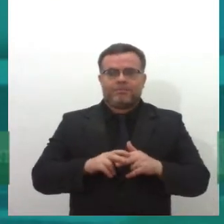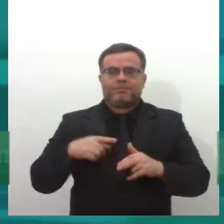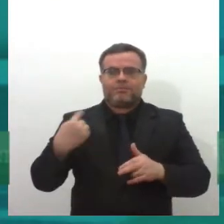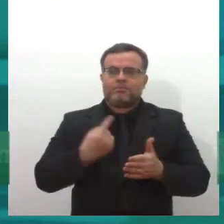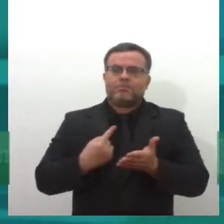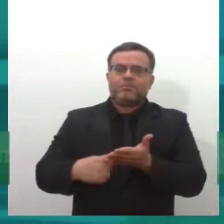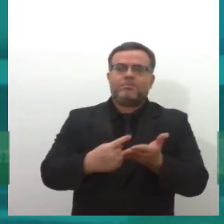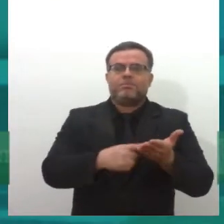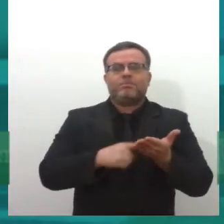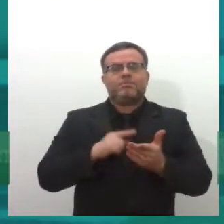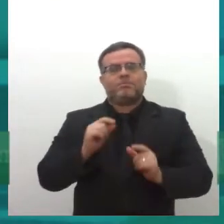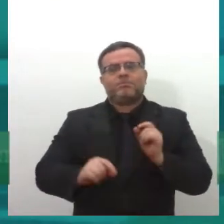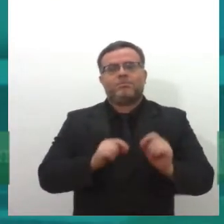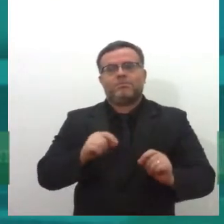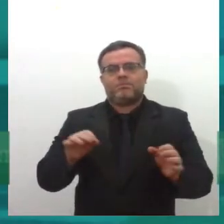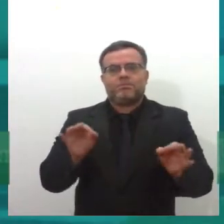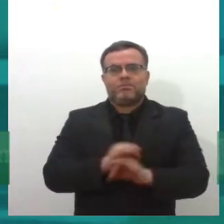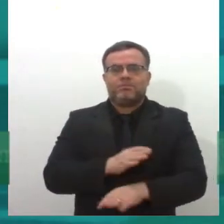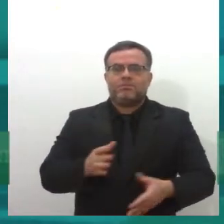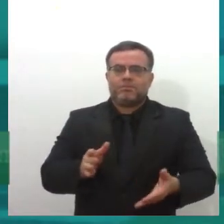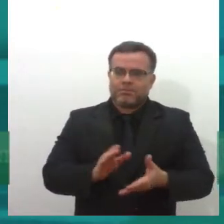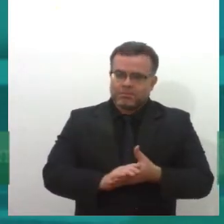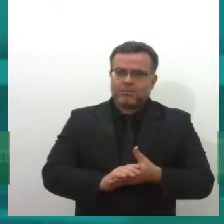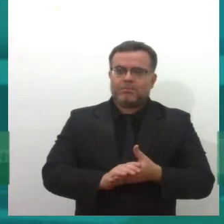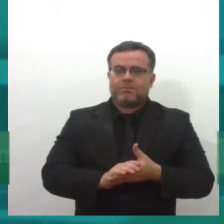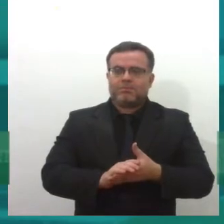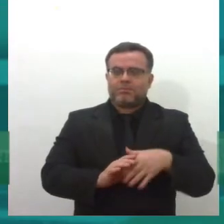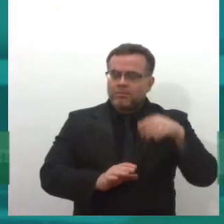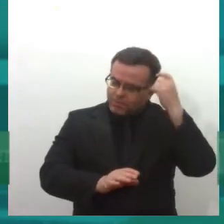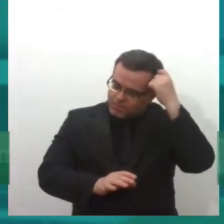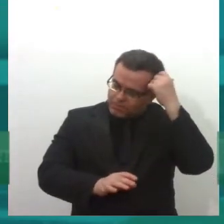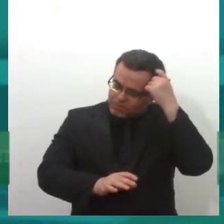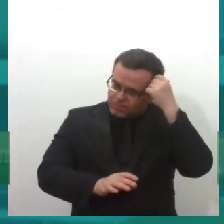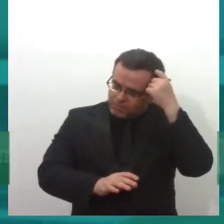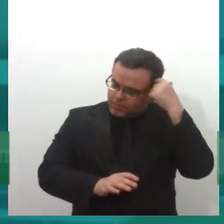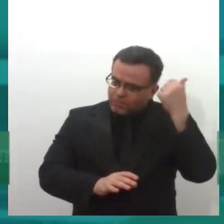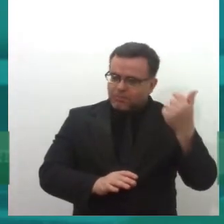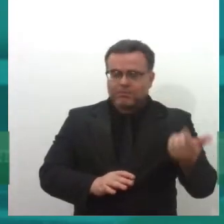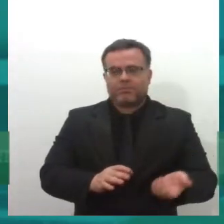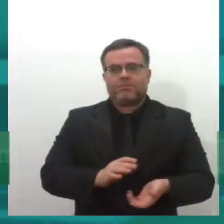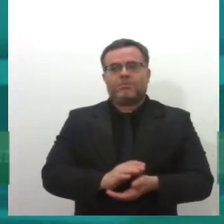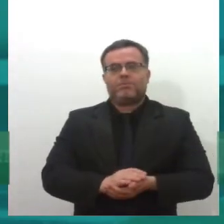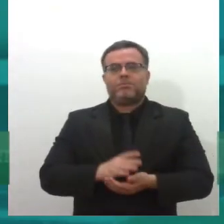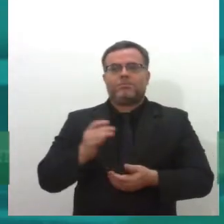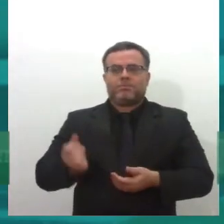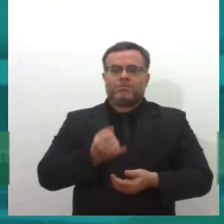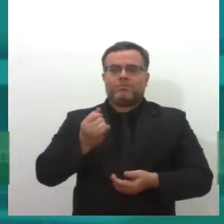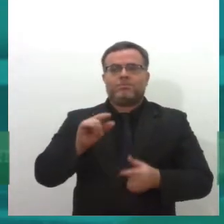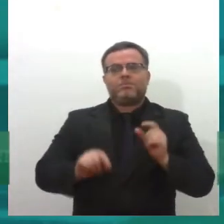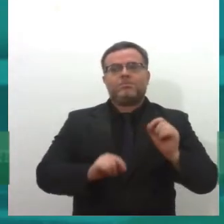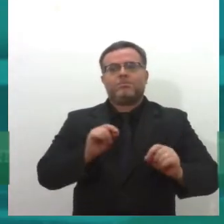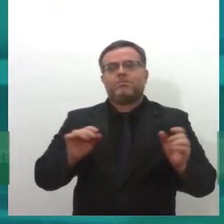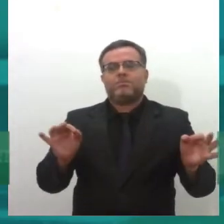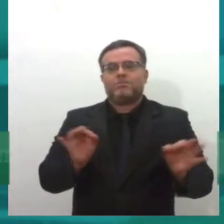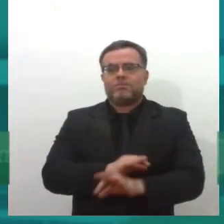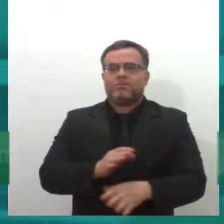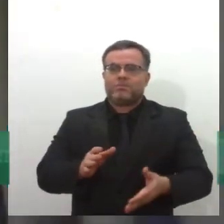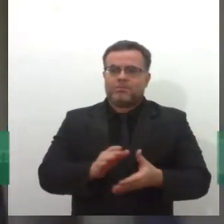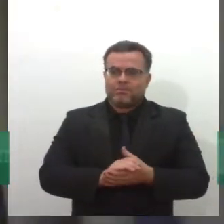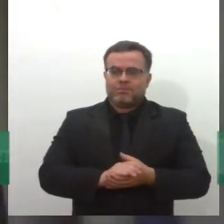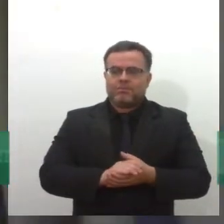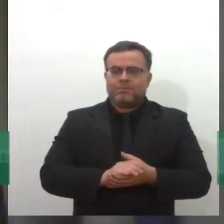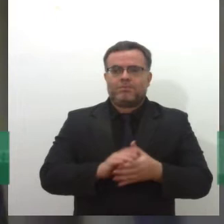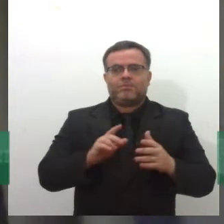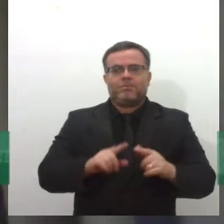vê essa lei complementar como algo extremamente positivo para o mercado. Tá? Mas, como eu falei,